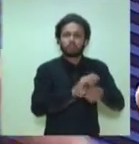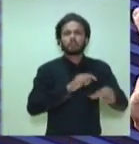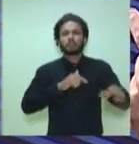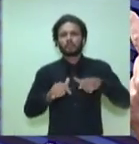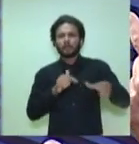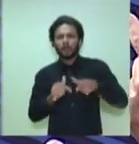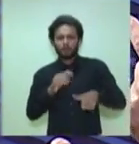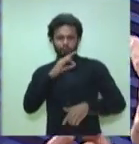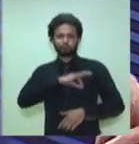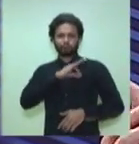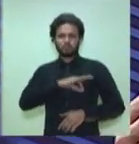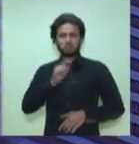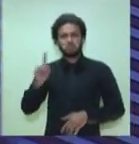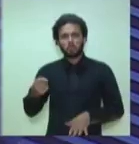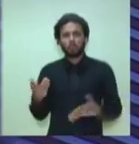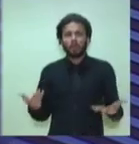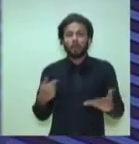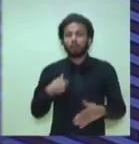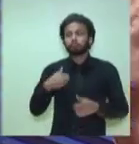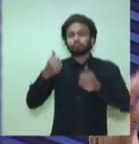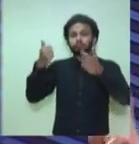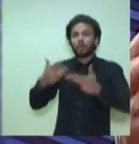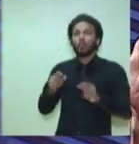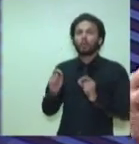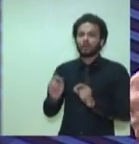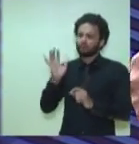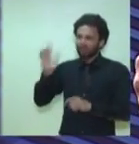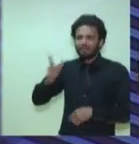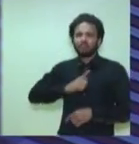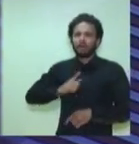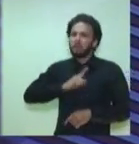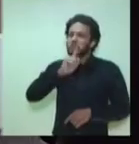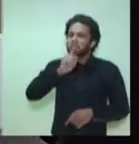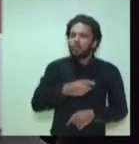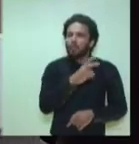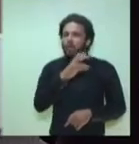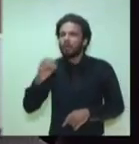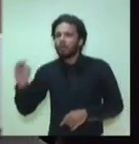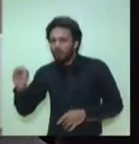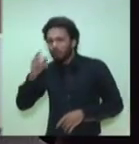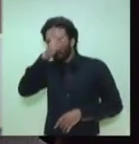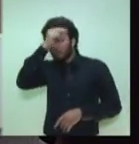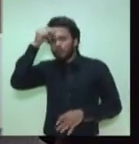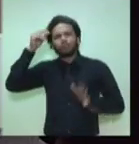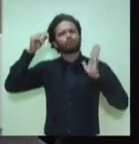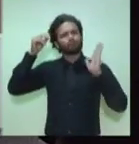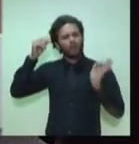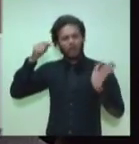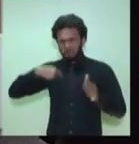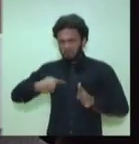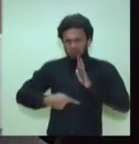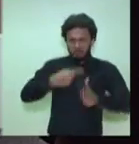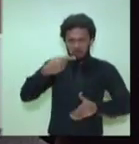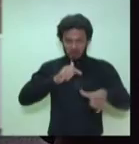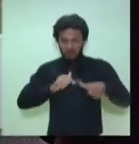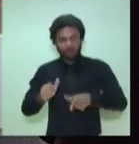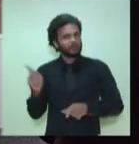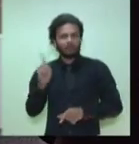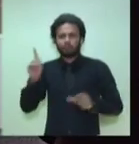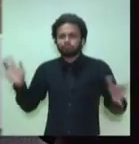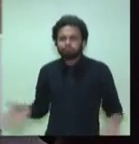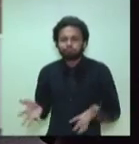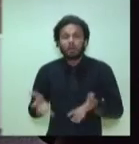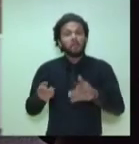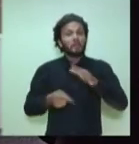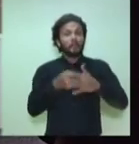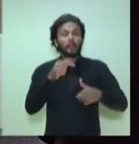estágios remunerados. E eu falo que já temos mais de 1.500 na prefeitura. Isso não é meu primeiro emprego. A gente estimula o primeiro